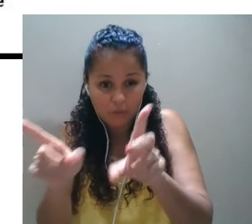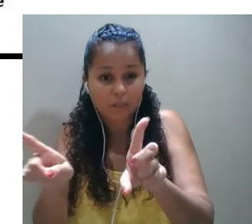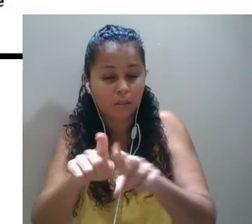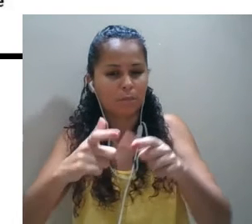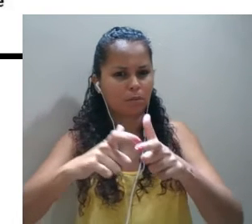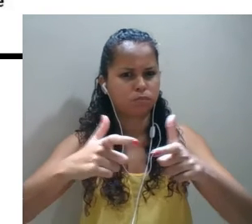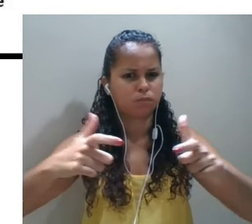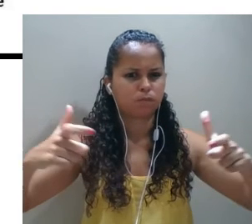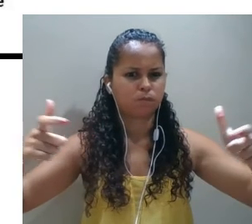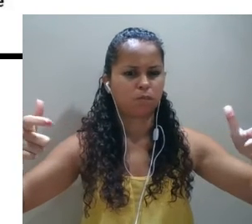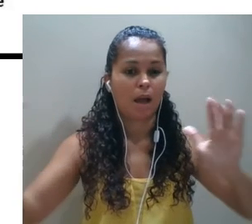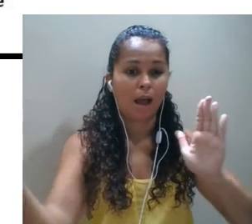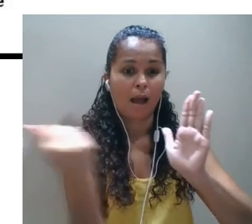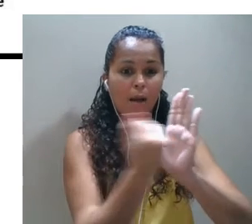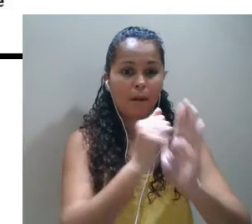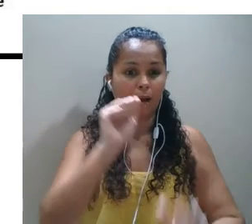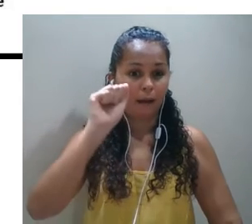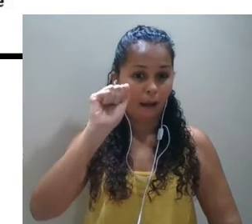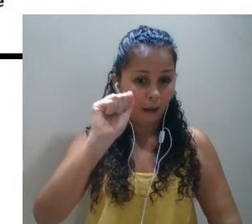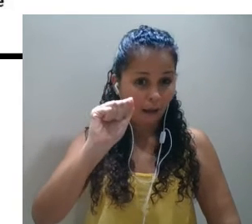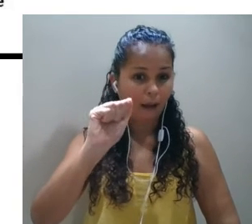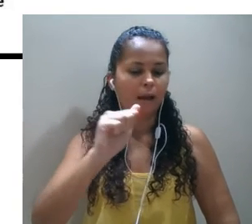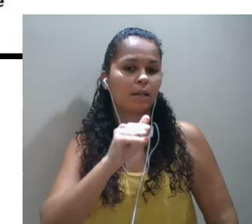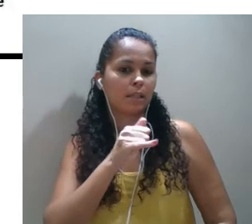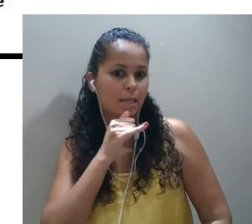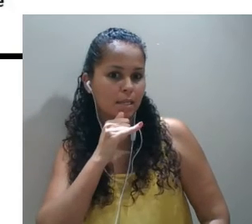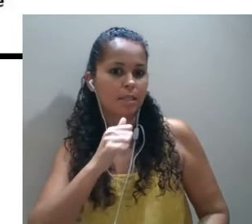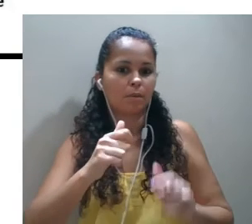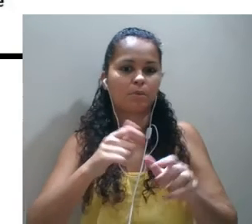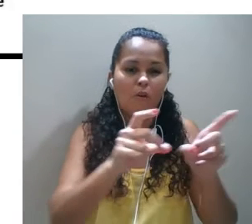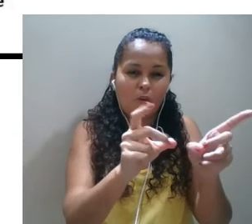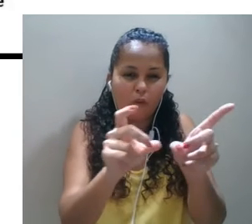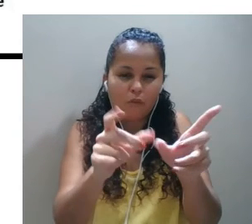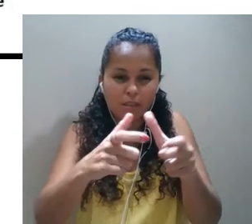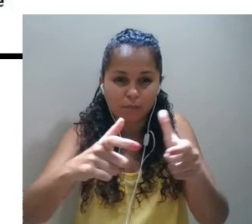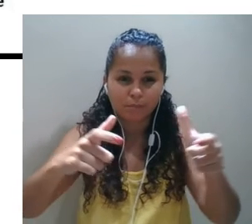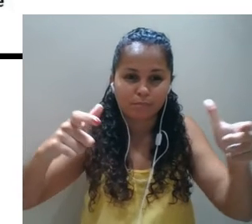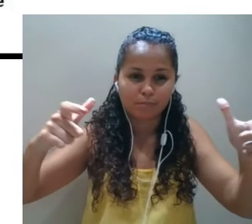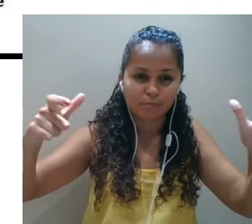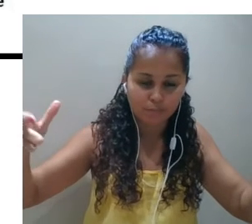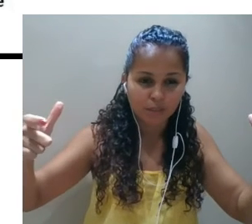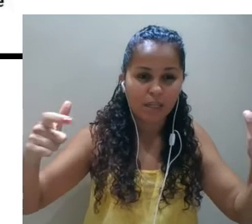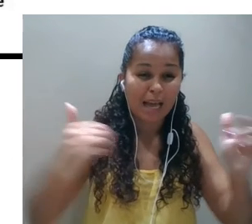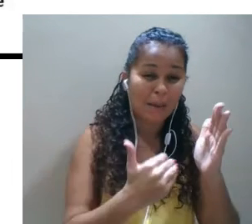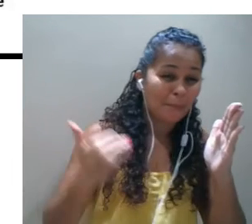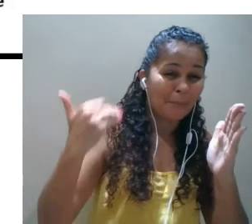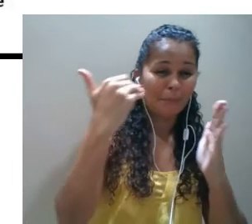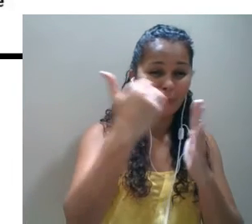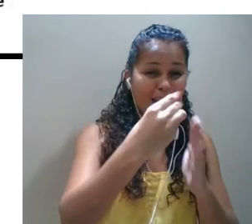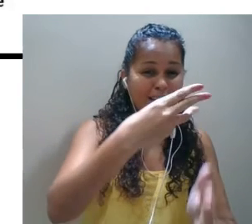verifica. A marca A, por exemplo, expandiu suas vendas no ano de 2016, superando em